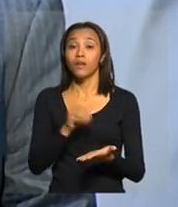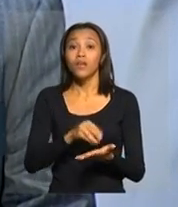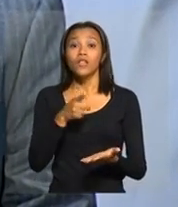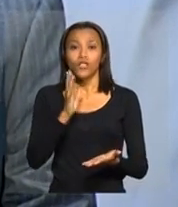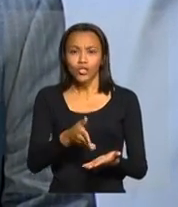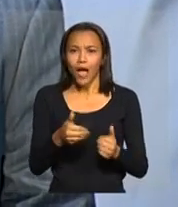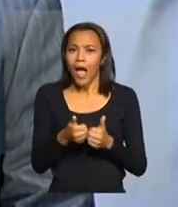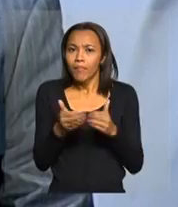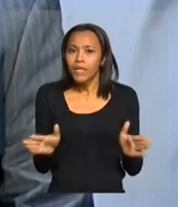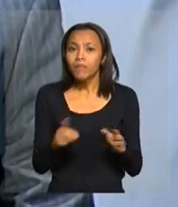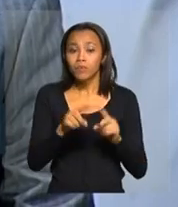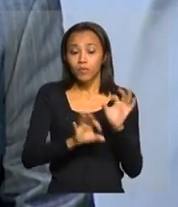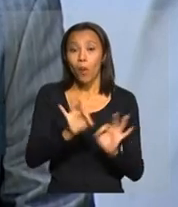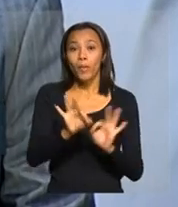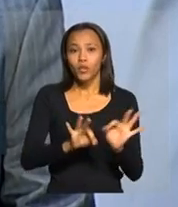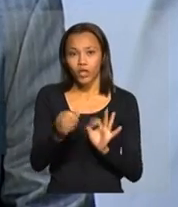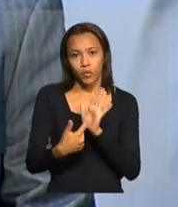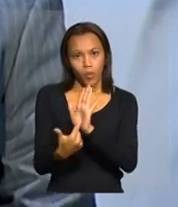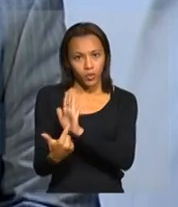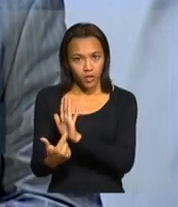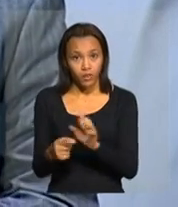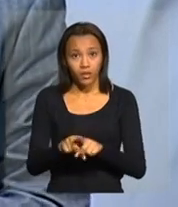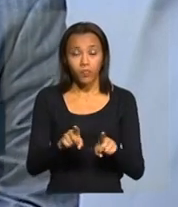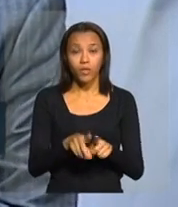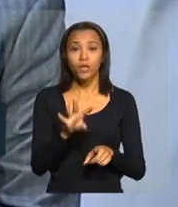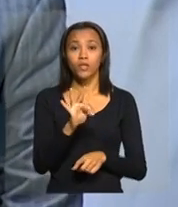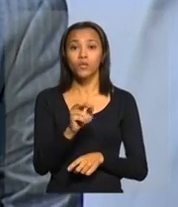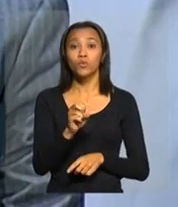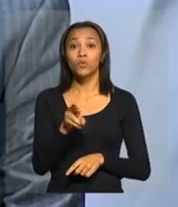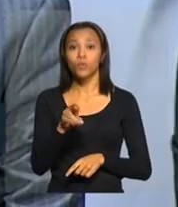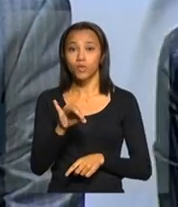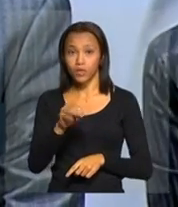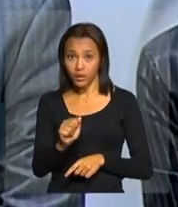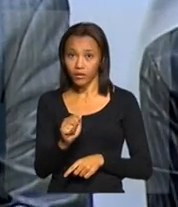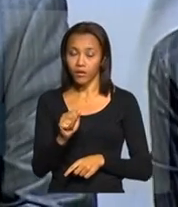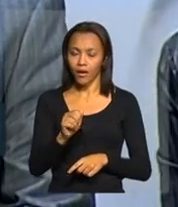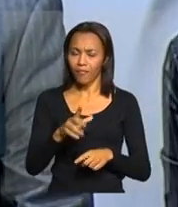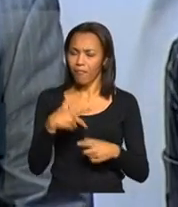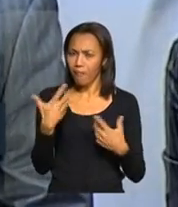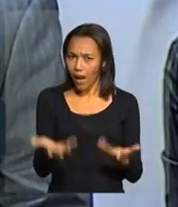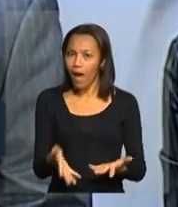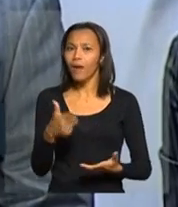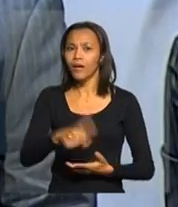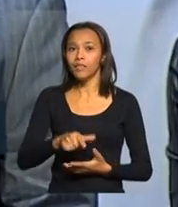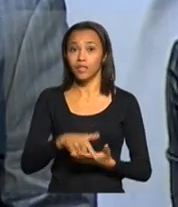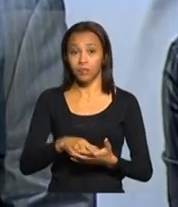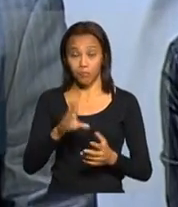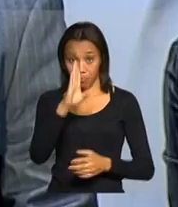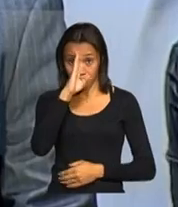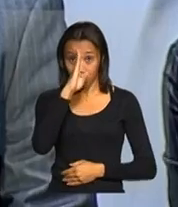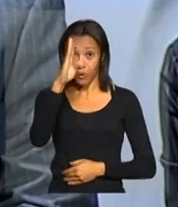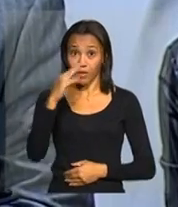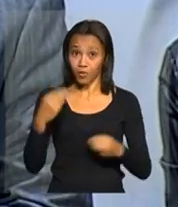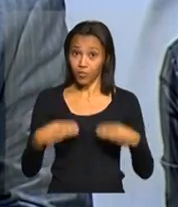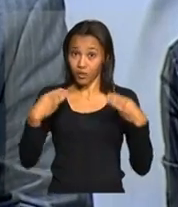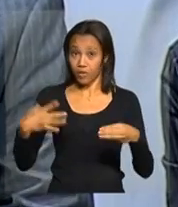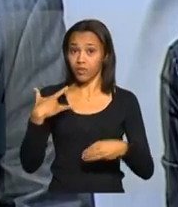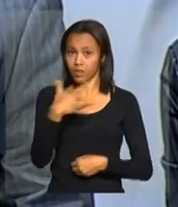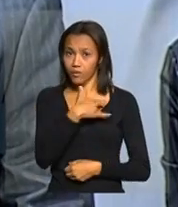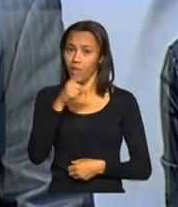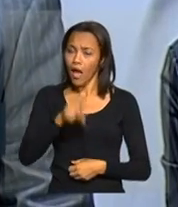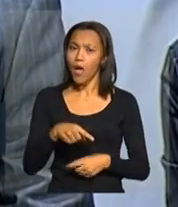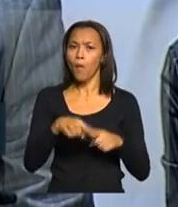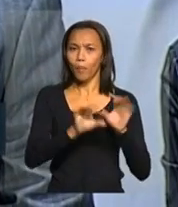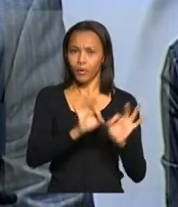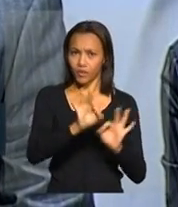apresentação de projetos de tutoria. A grande prioridade, obviamente, do Ministério da Saúde são projetos de